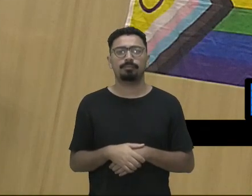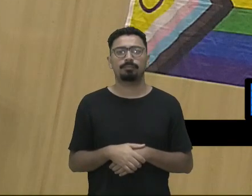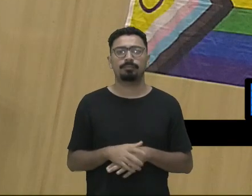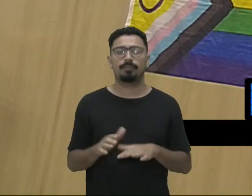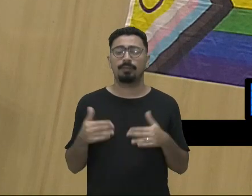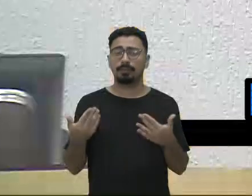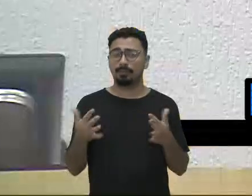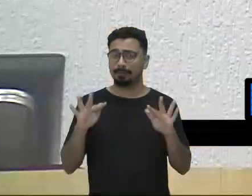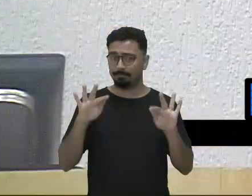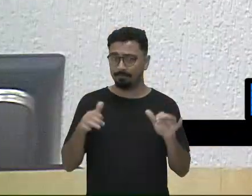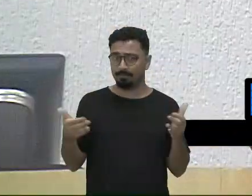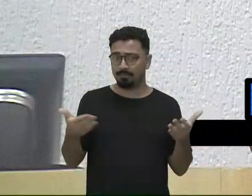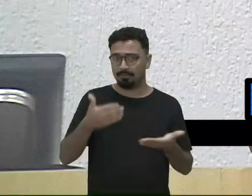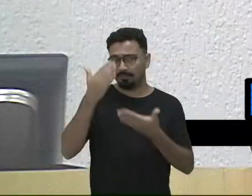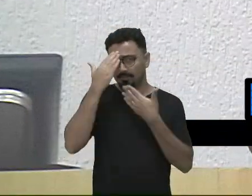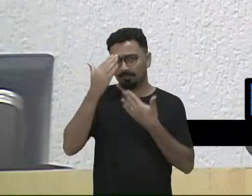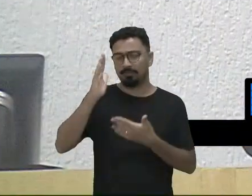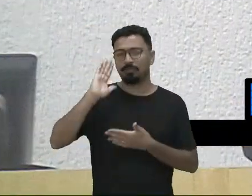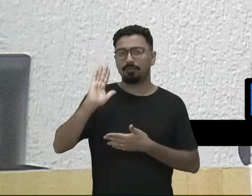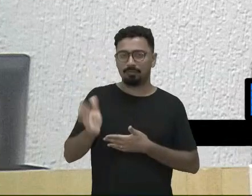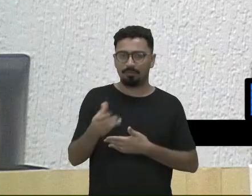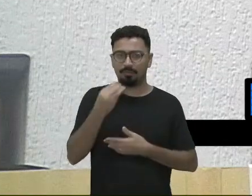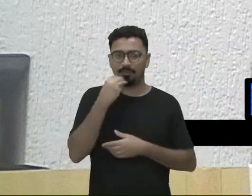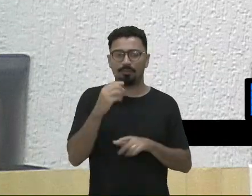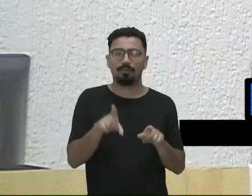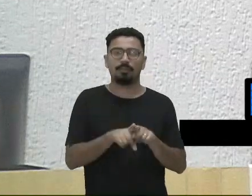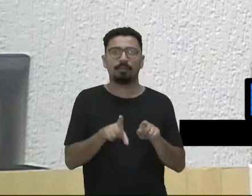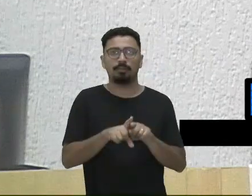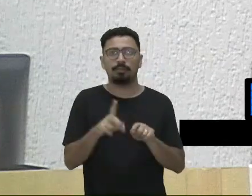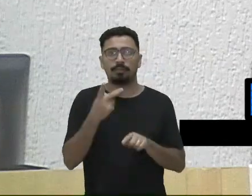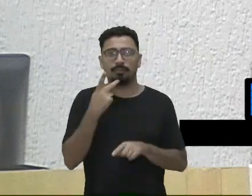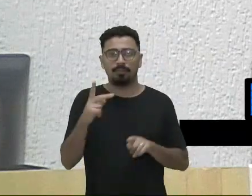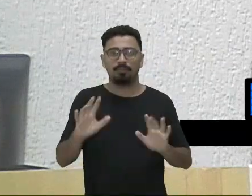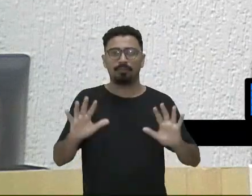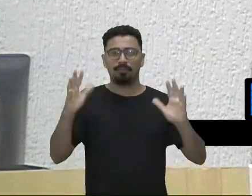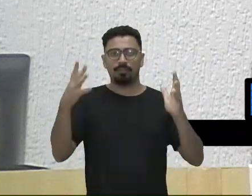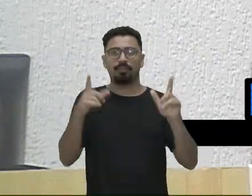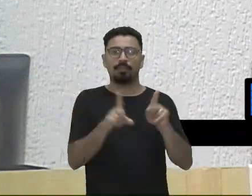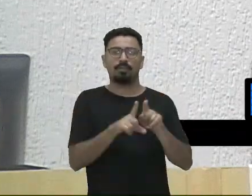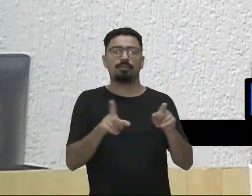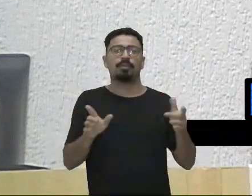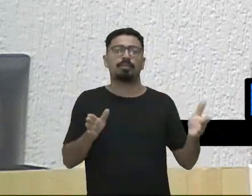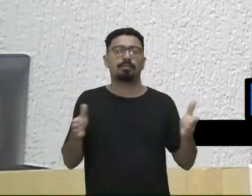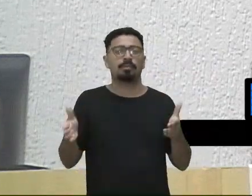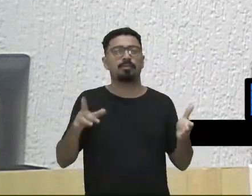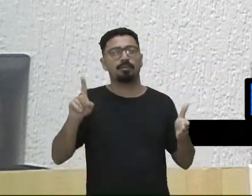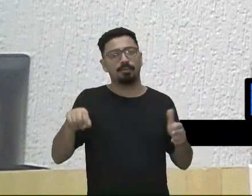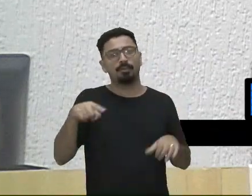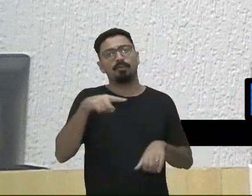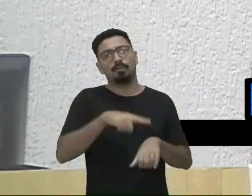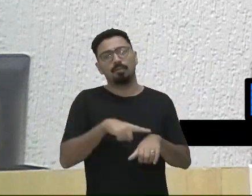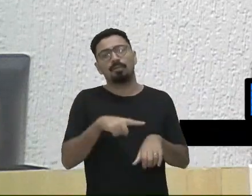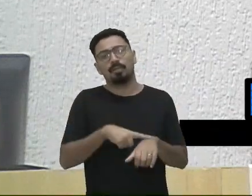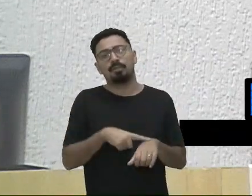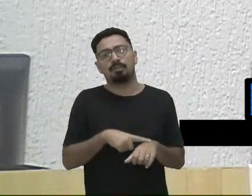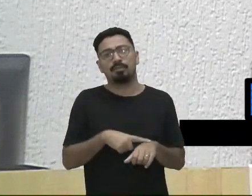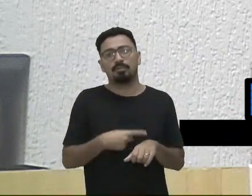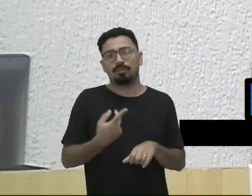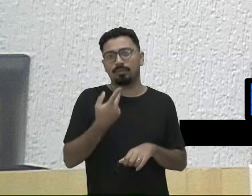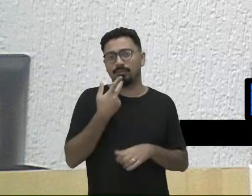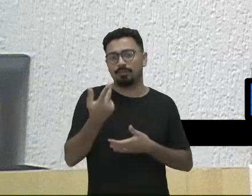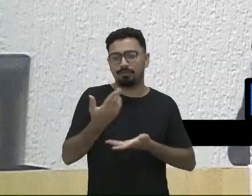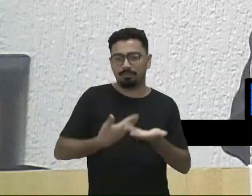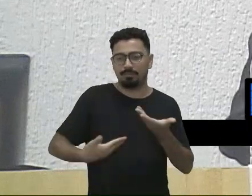Gente, encerrando então e agradecendo aqui a oportunidade da fala, mais uma vez celebrando esse momento, é um momento de bastante falas, escutas